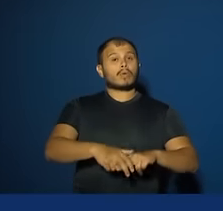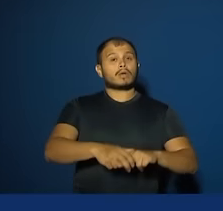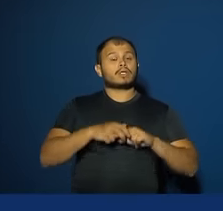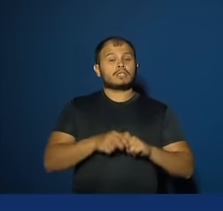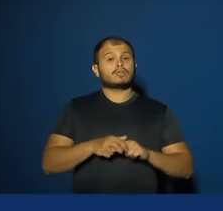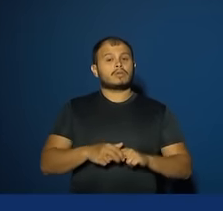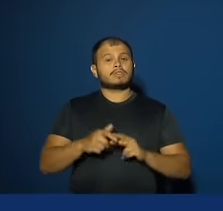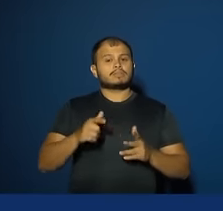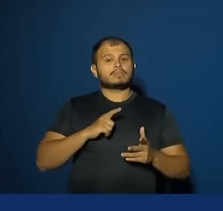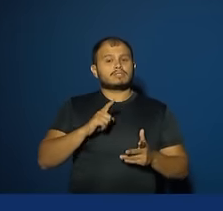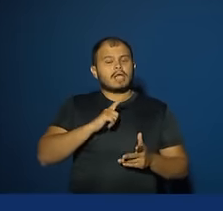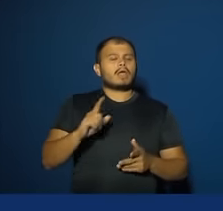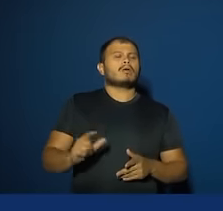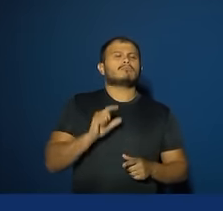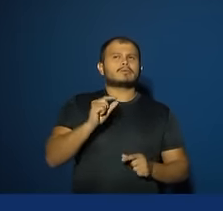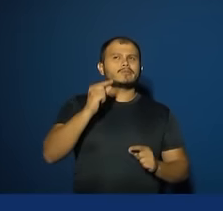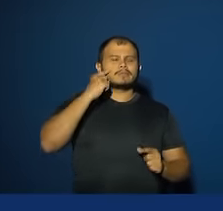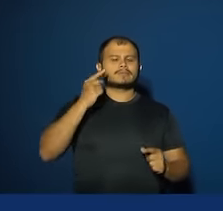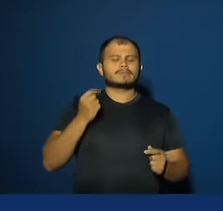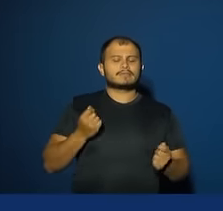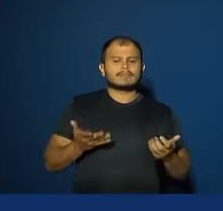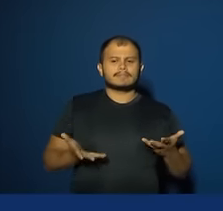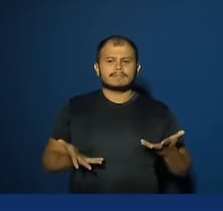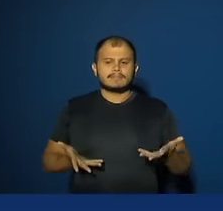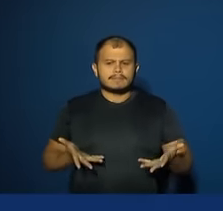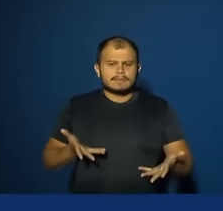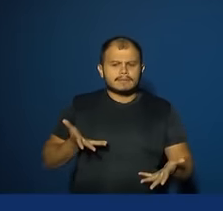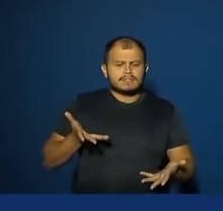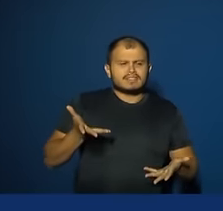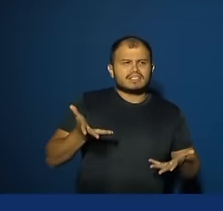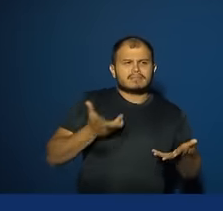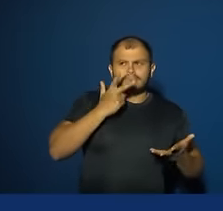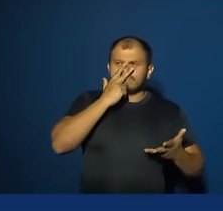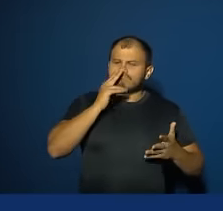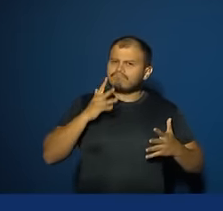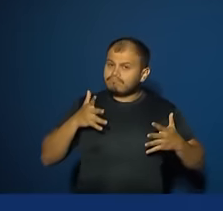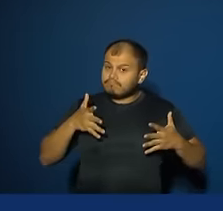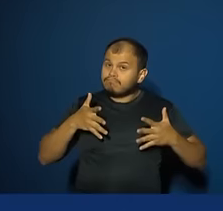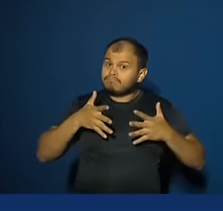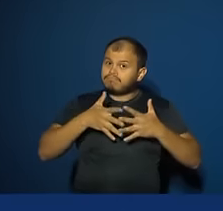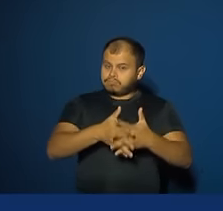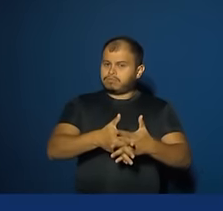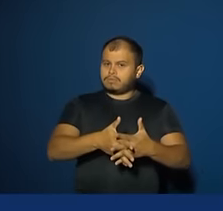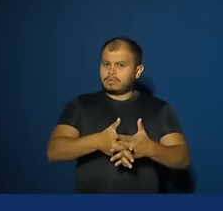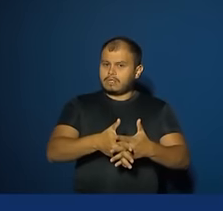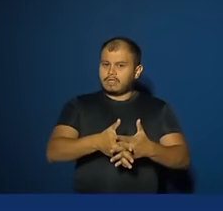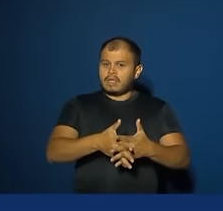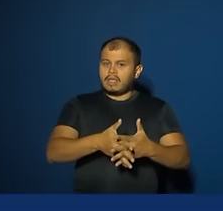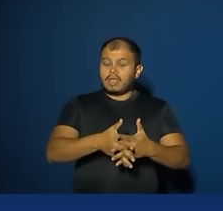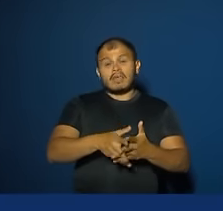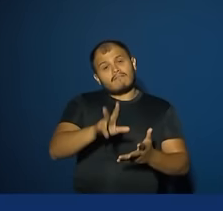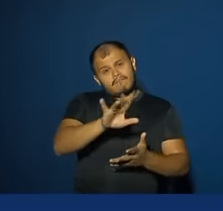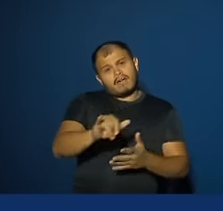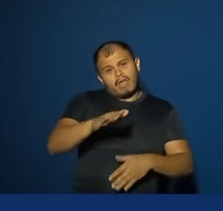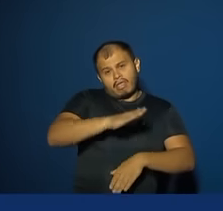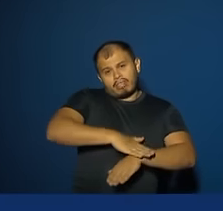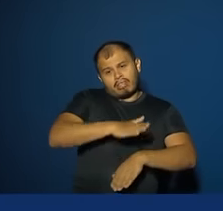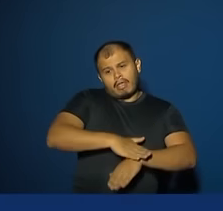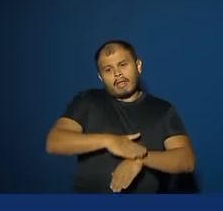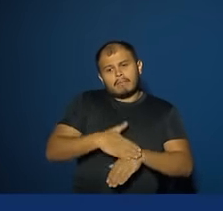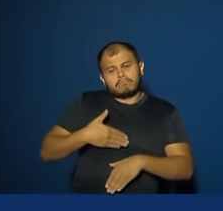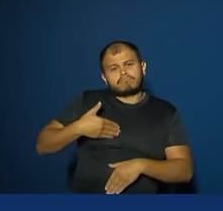eh com com uma certa confusão e e ela vai se ajustando ao longo do tempo